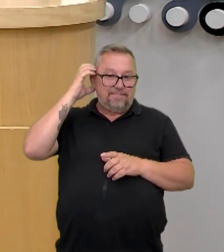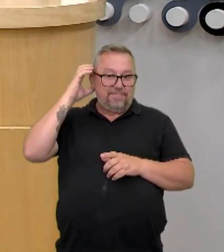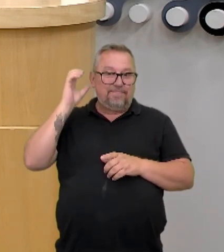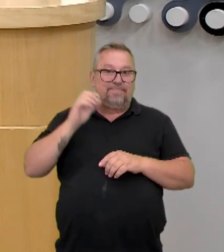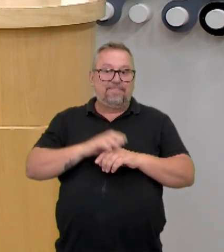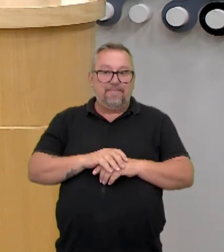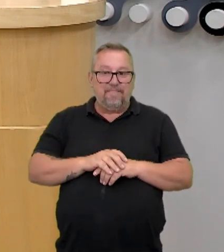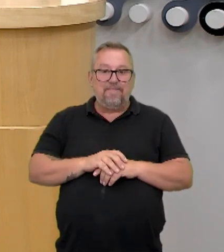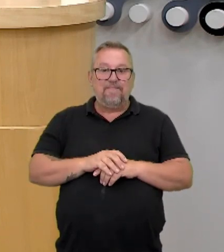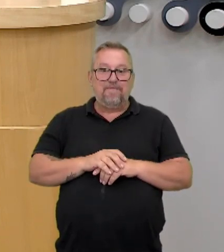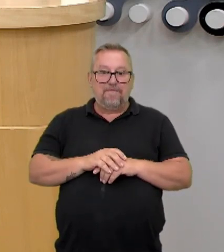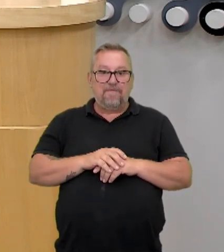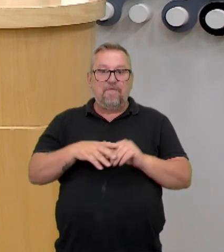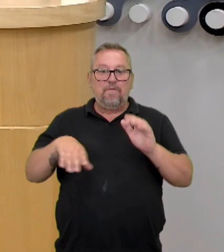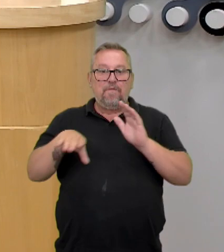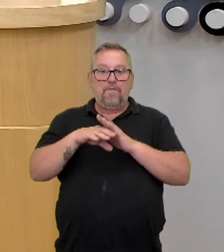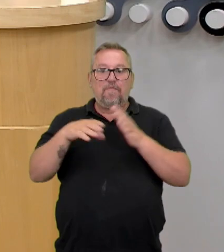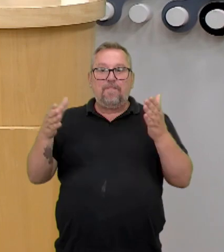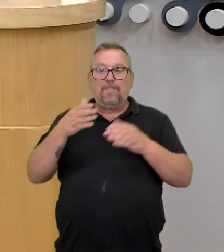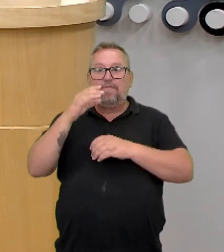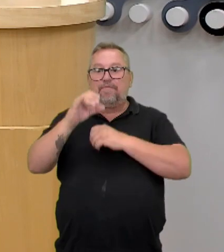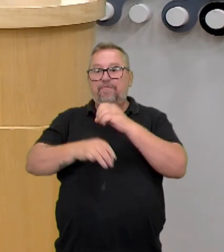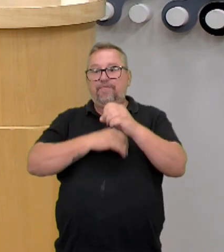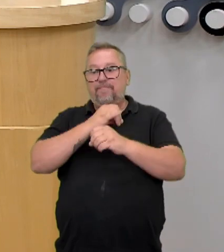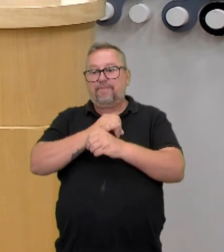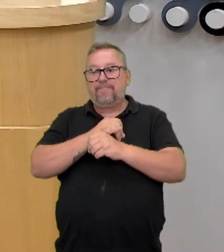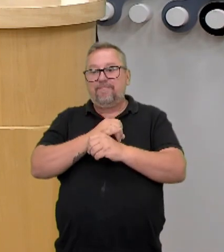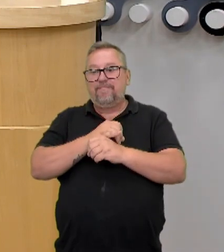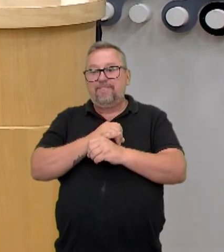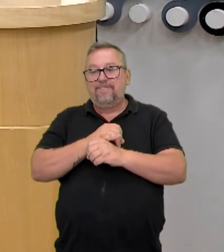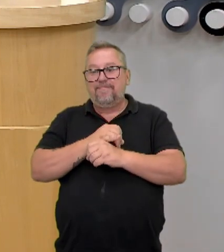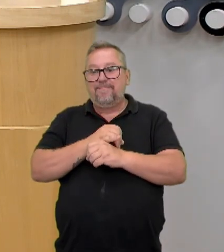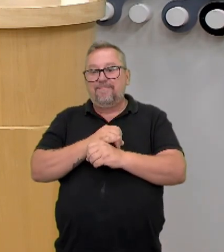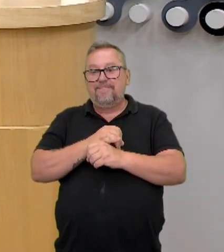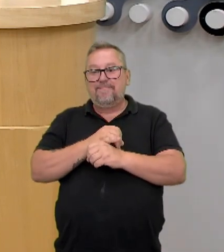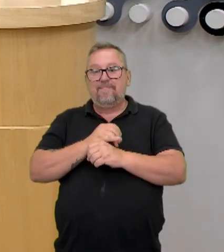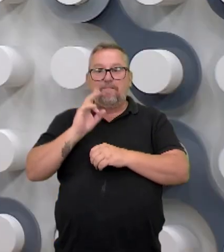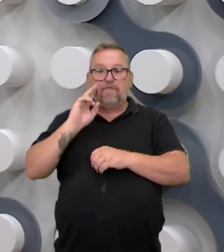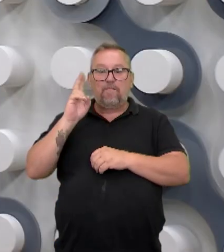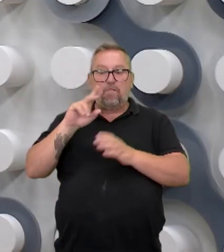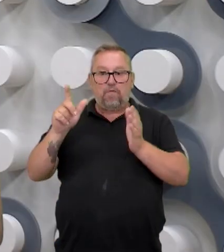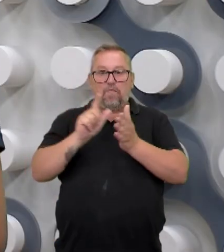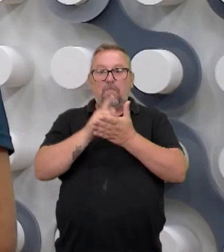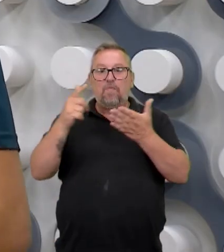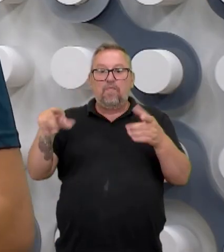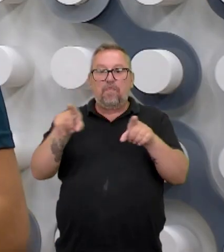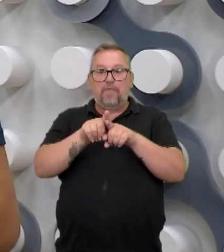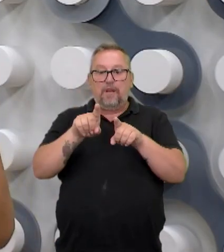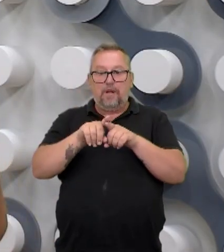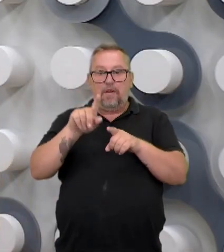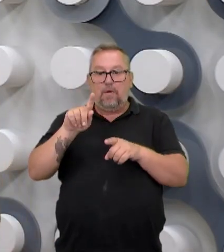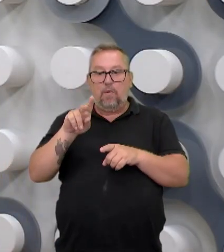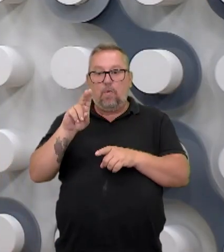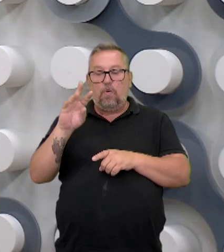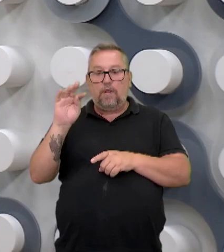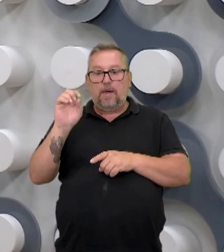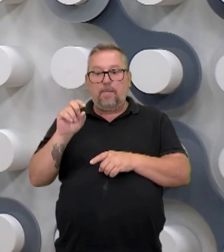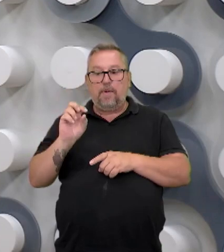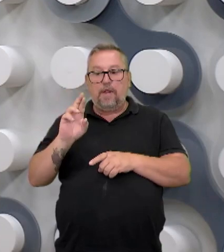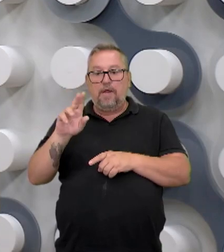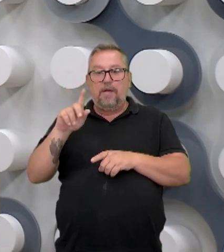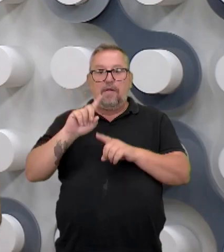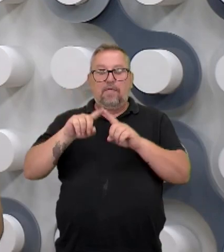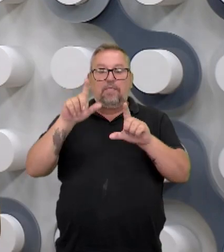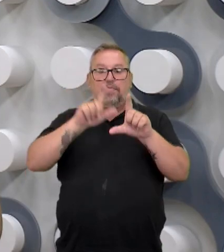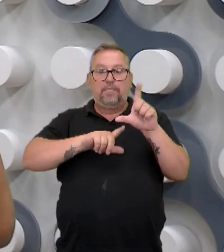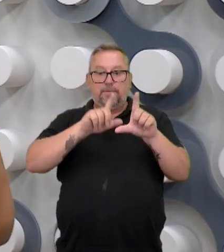internet. Chegou agora a internet. O próprio início da imprensa, né? Lá com o Gutenberg inventando os tipos, né?